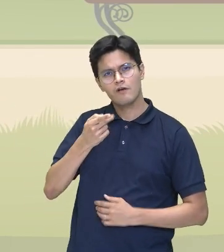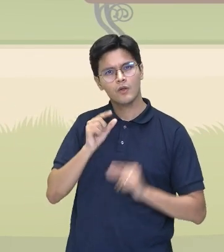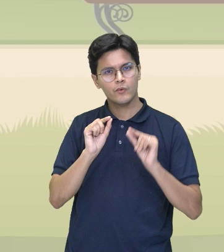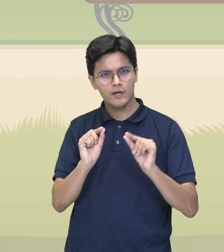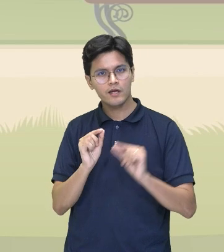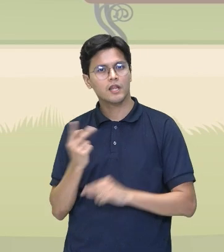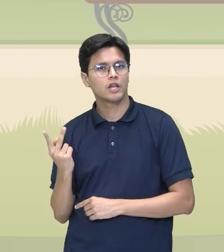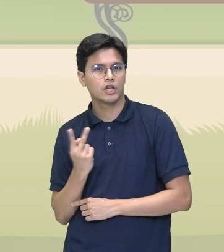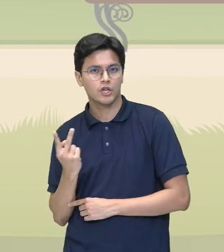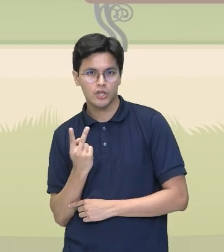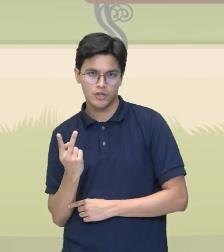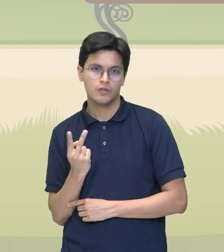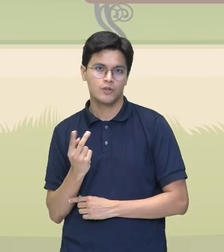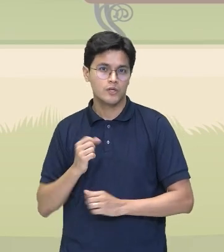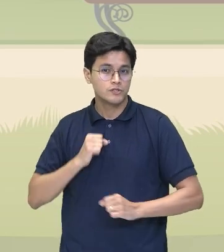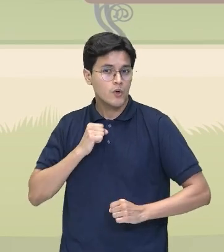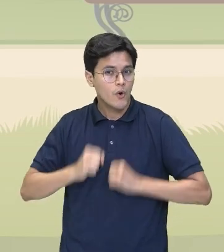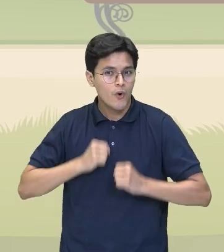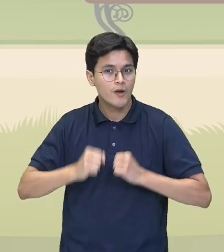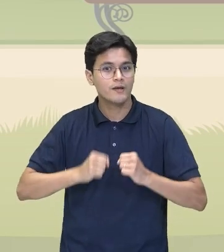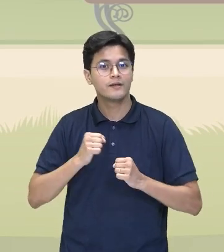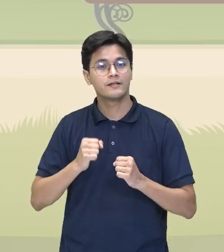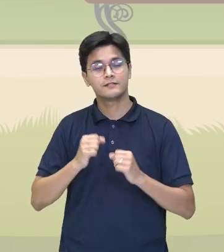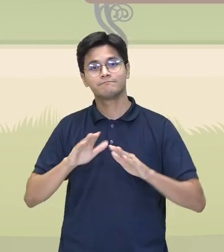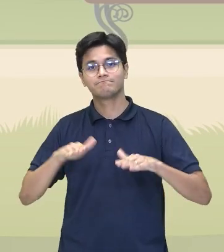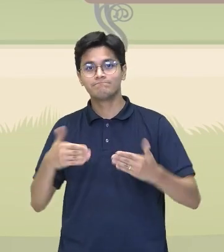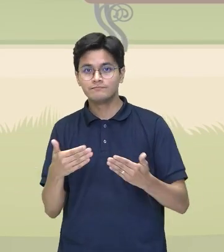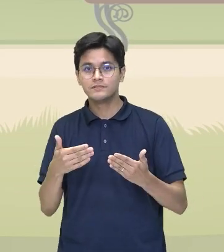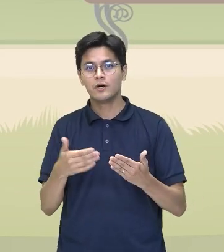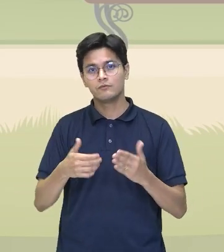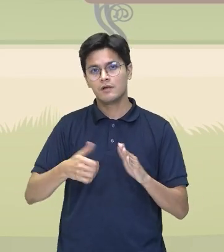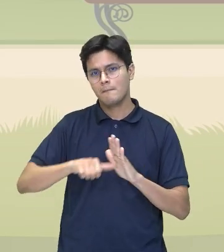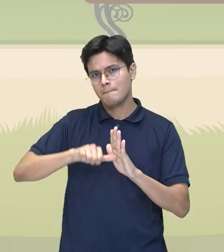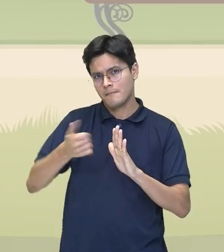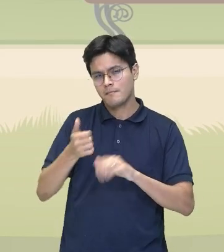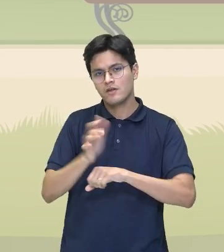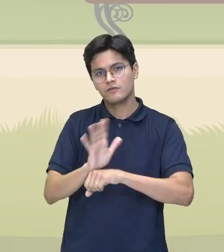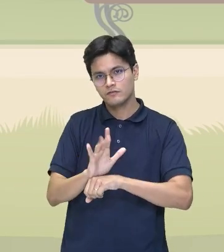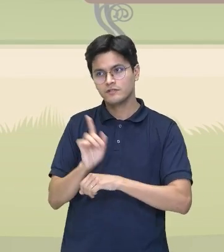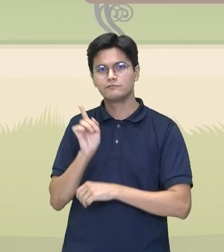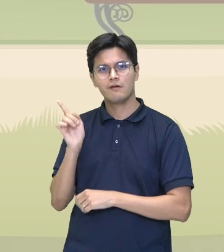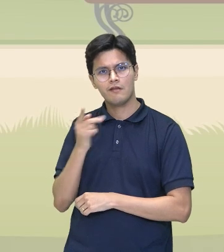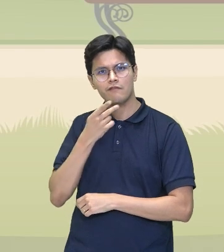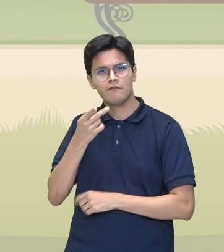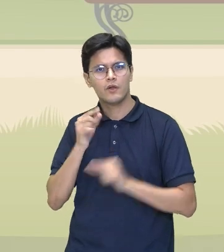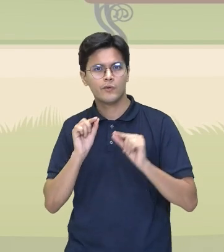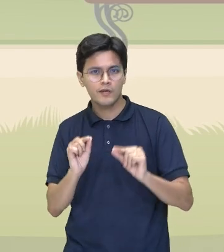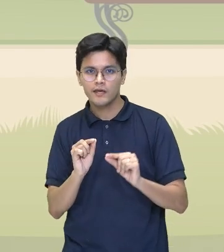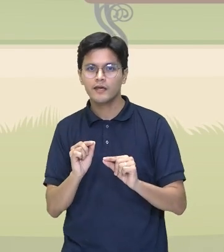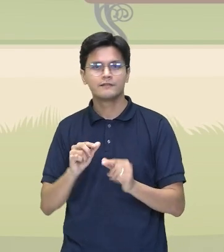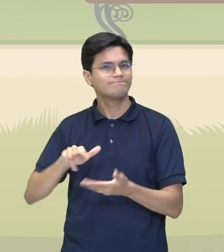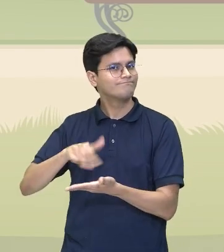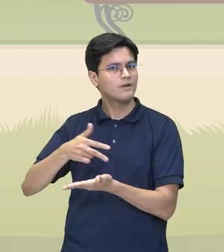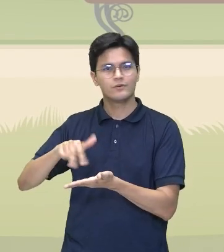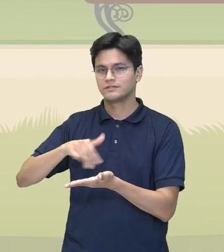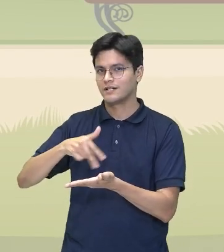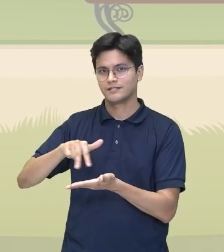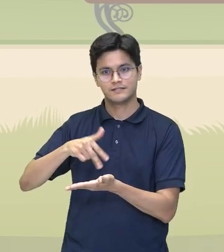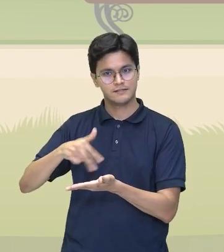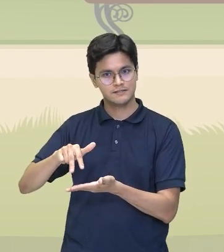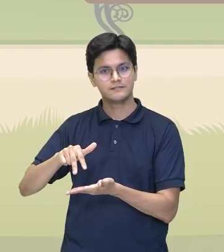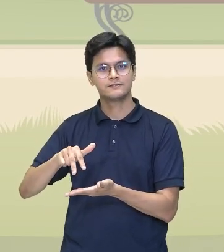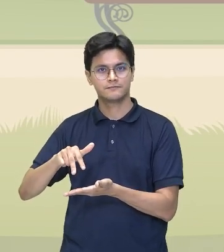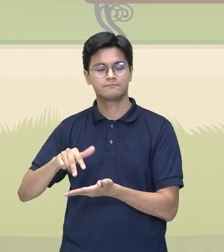naquela primeira situação que eles estavam sentadinhos lá no banco, né, eles afirmaram que eles não estavam dançando, né? Eles não